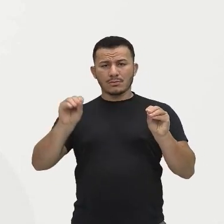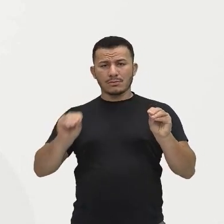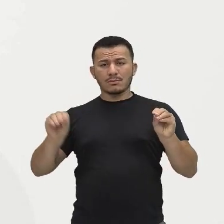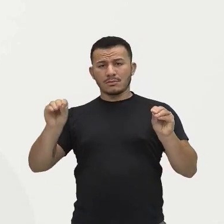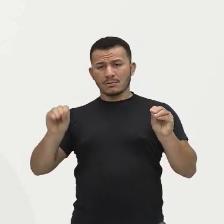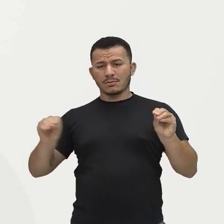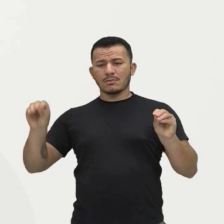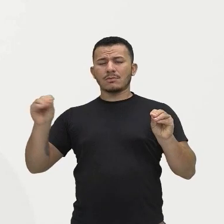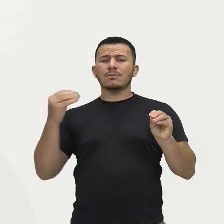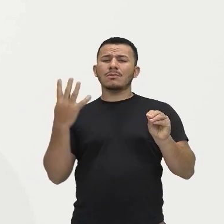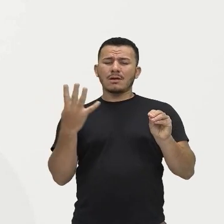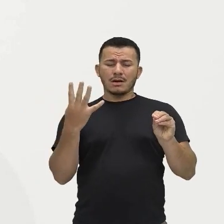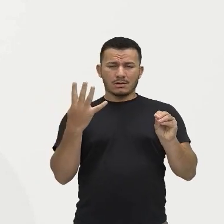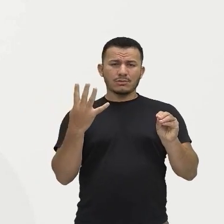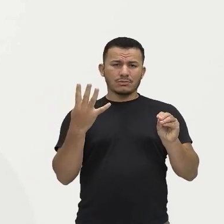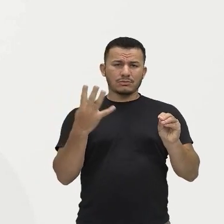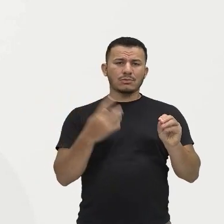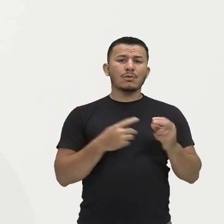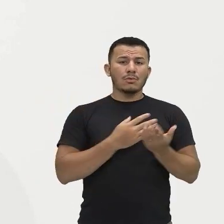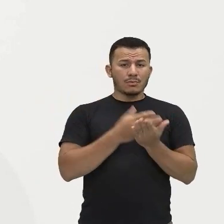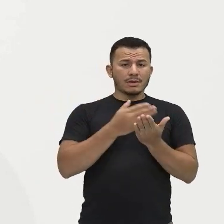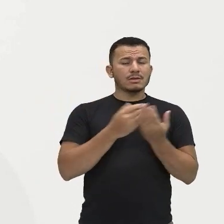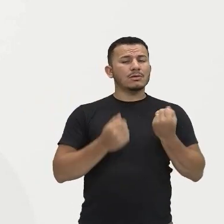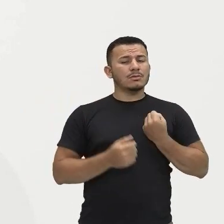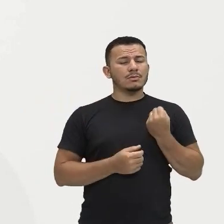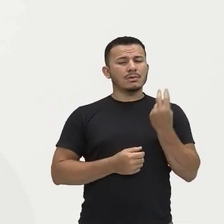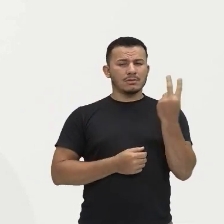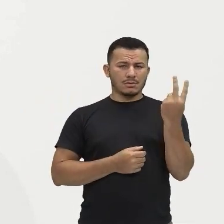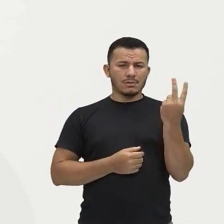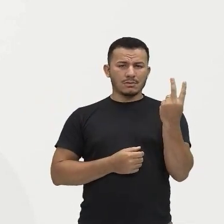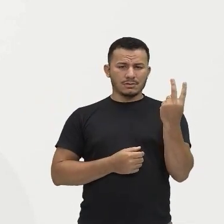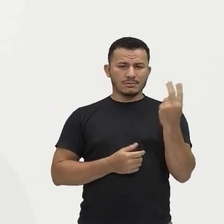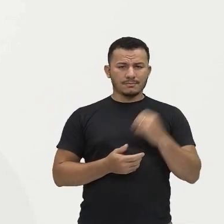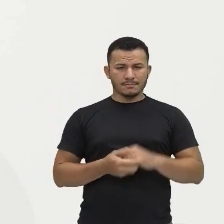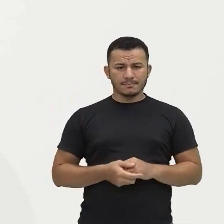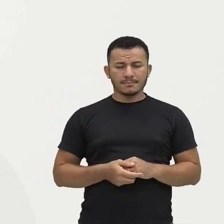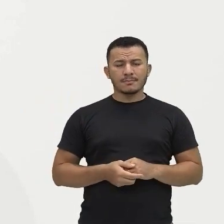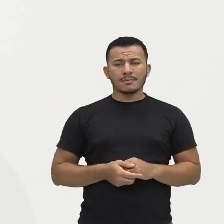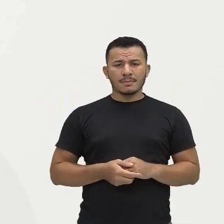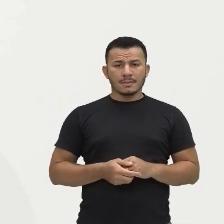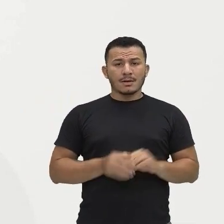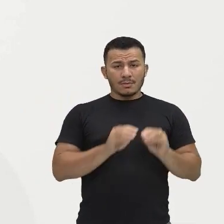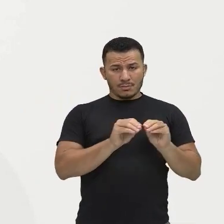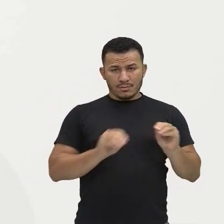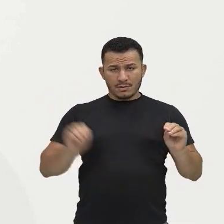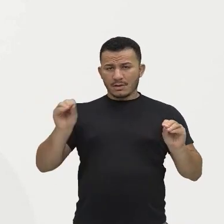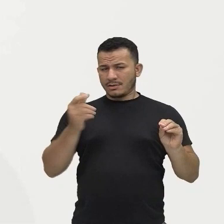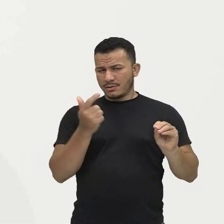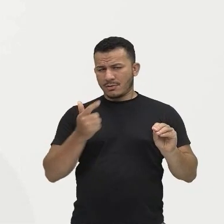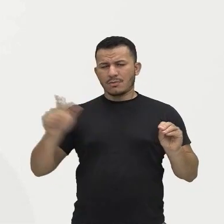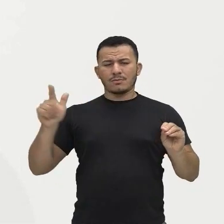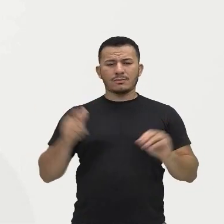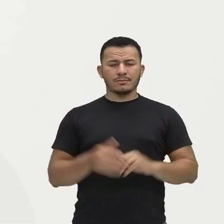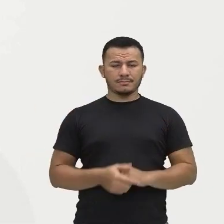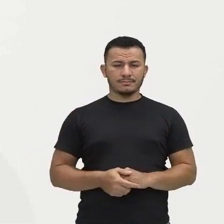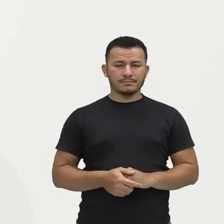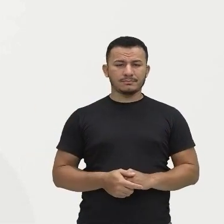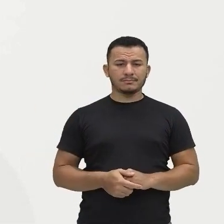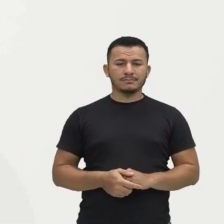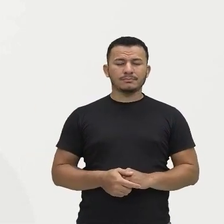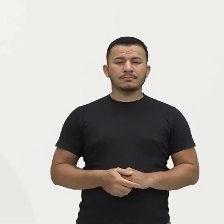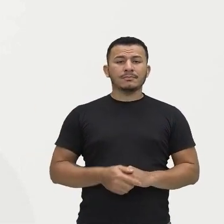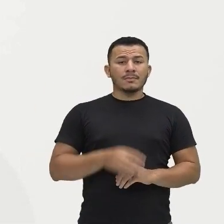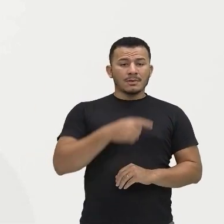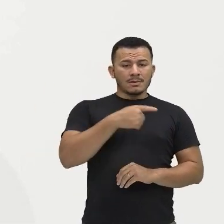partindo do 2, certo? Então vamos agora ver um outro deslocamento. Qual é a conta que nós temos? Nós